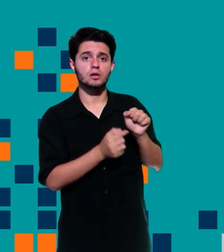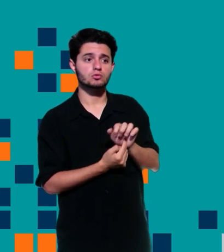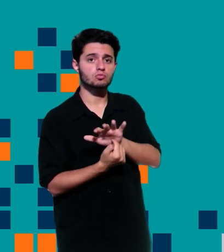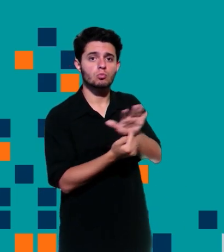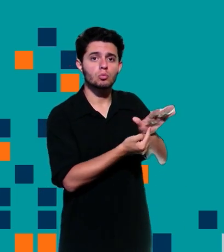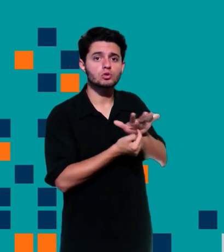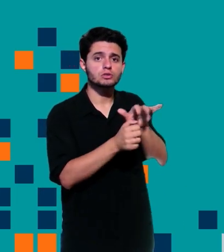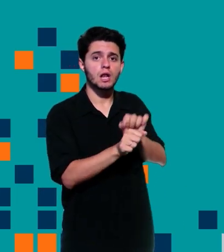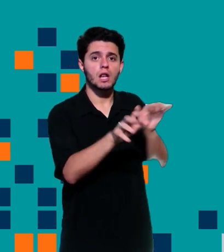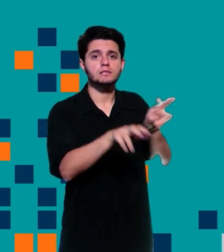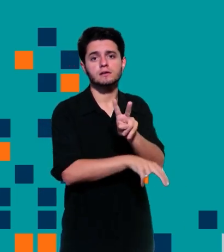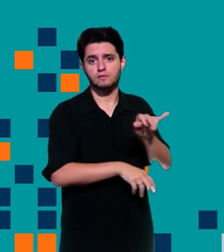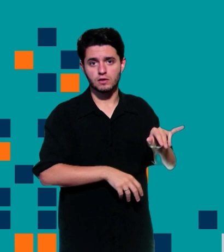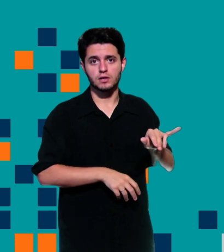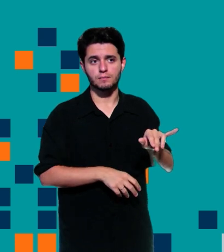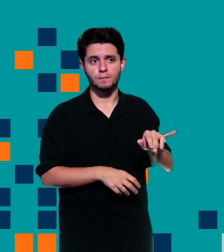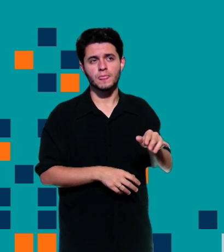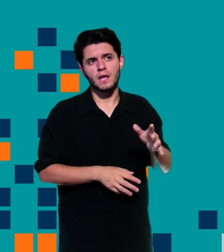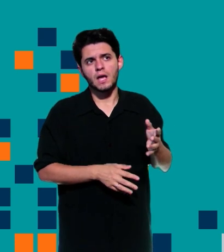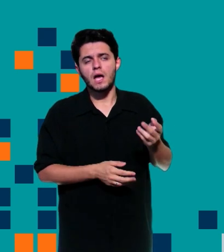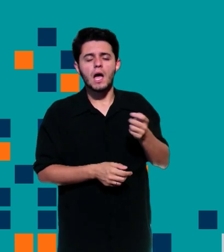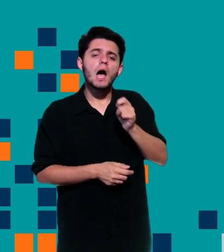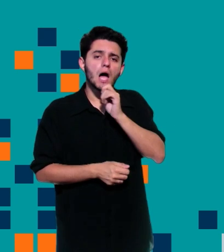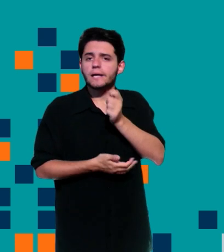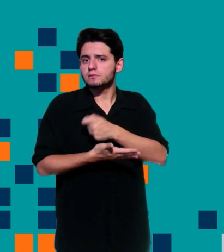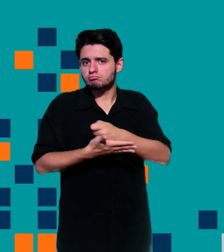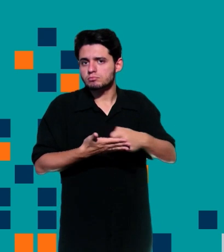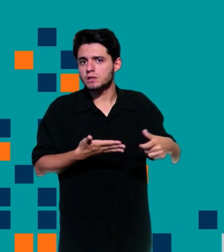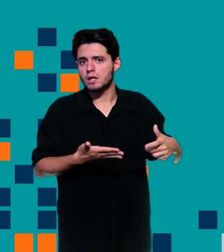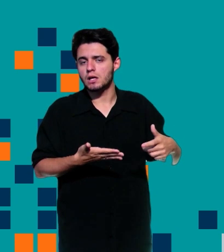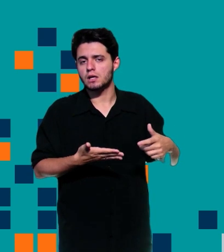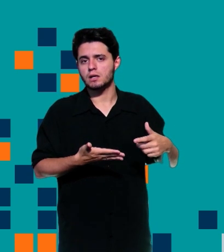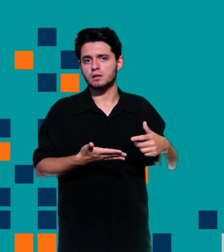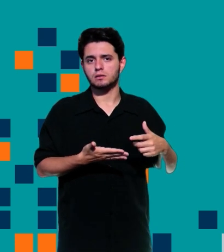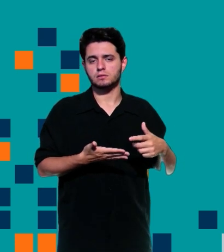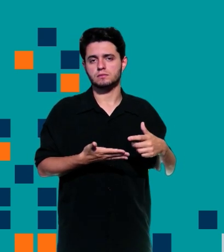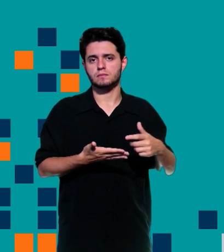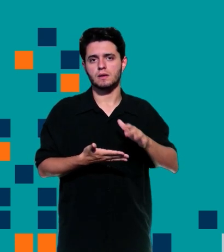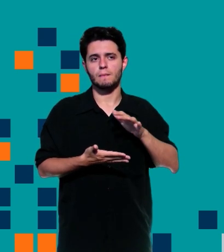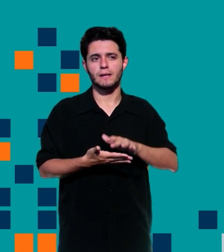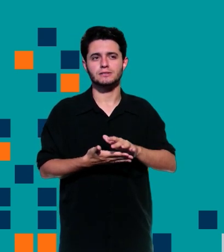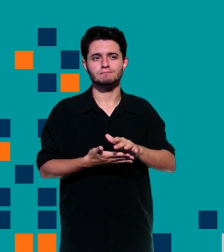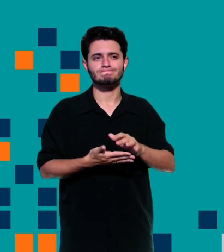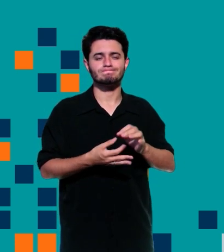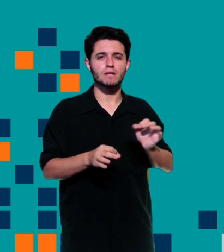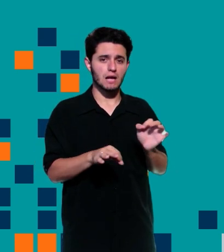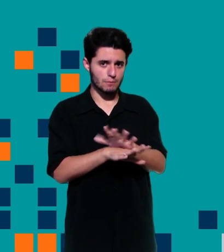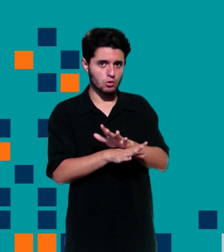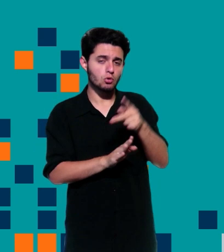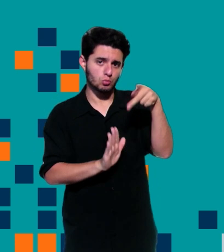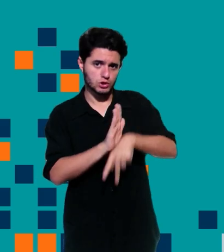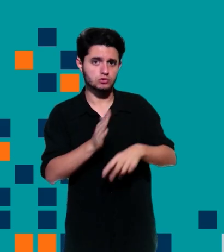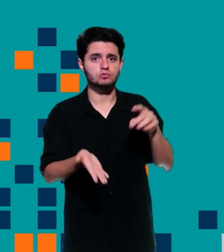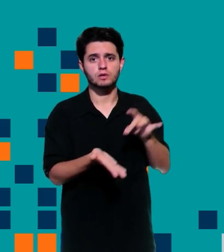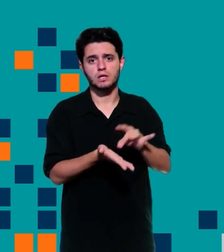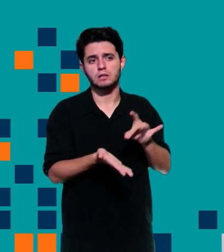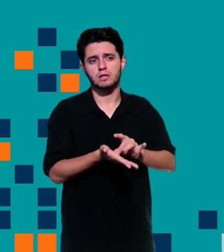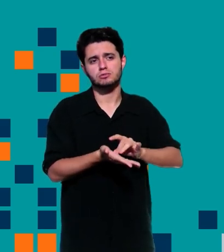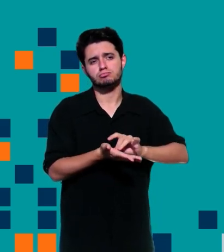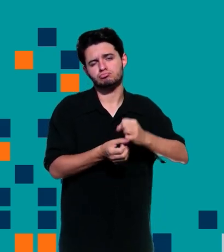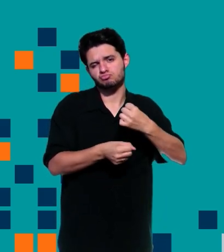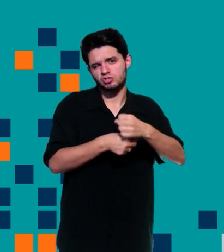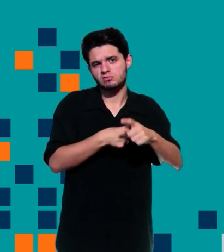né. Ela, na verdade, ainda estava em construção quando ele ganhou o prêmio. Ela foi ficar pronta mais adiante um pouco, mas é um